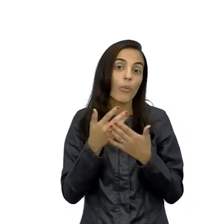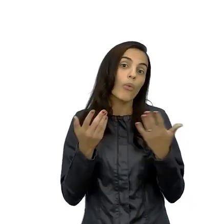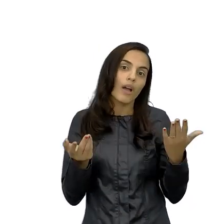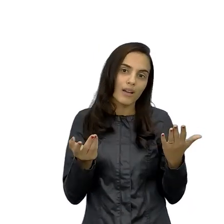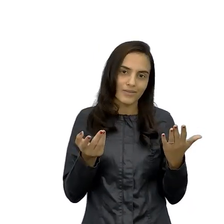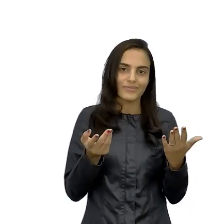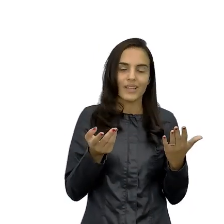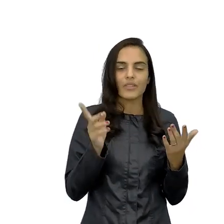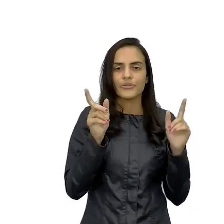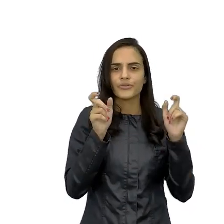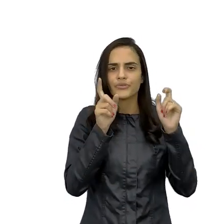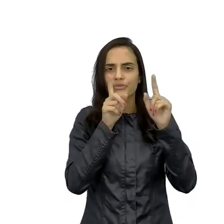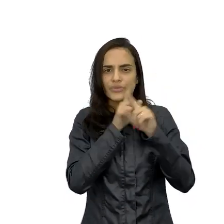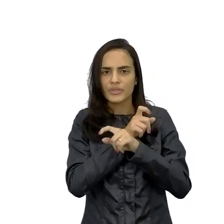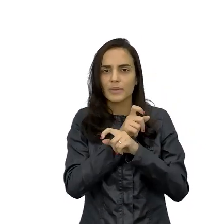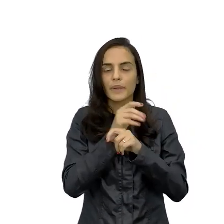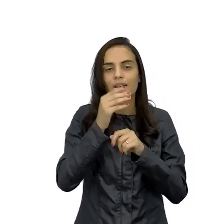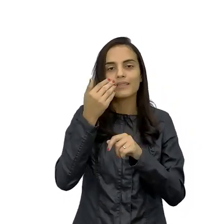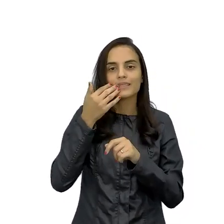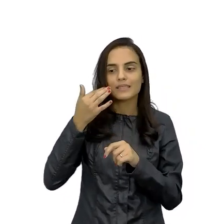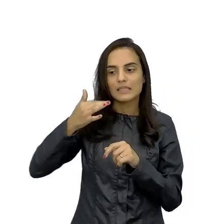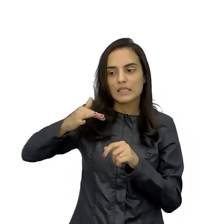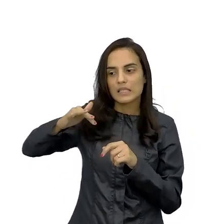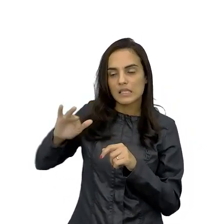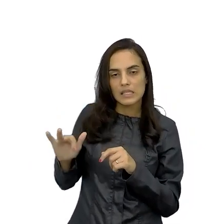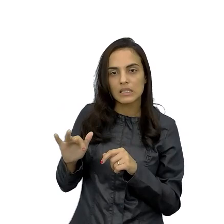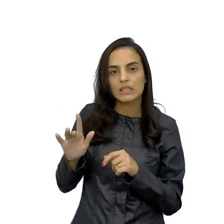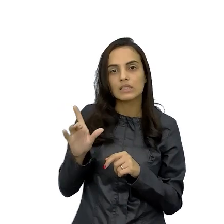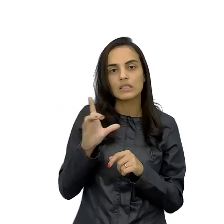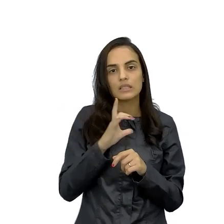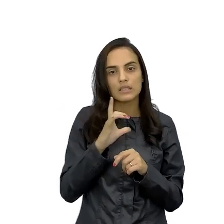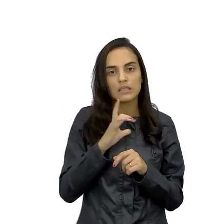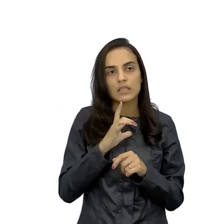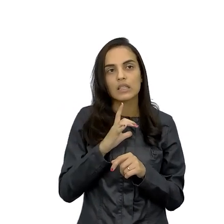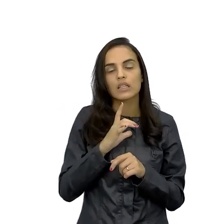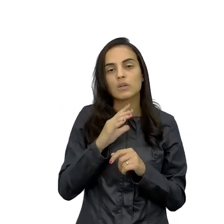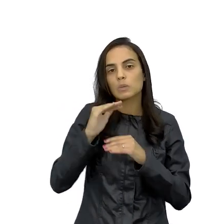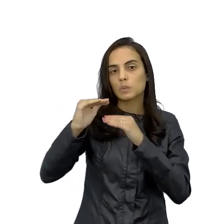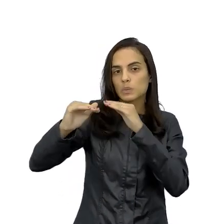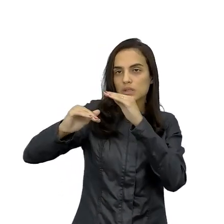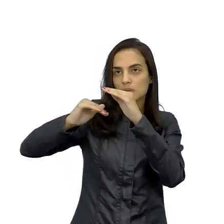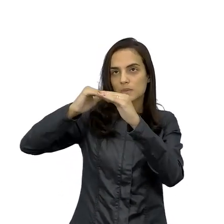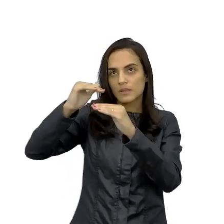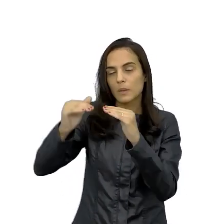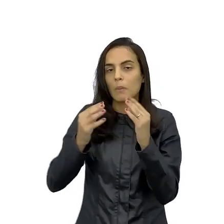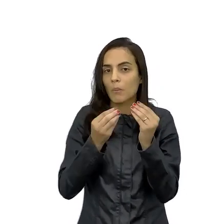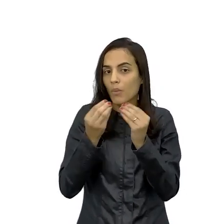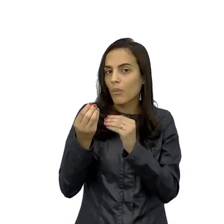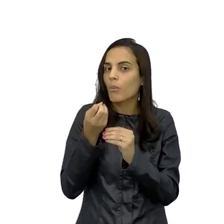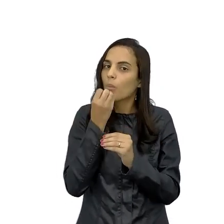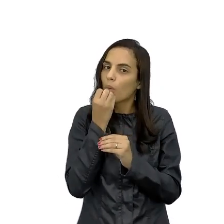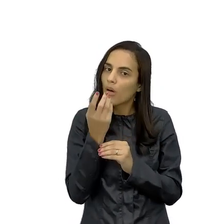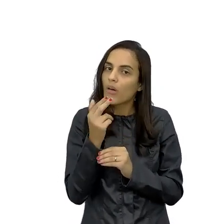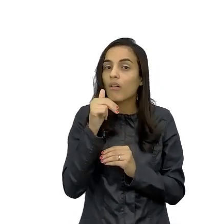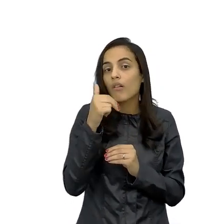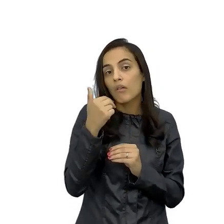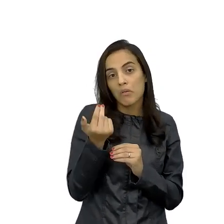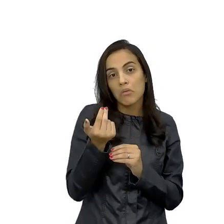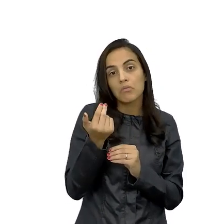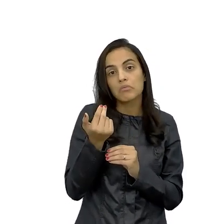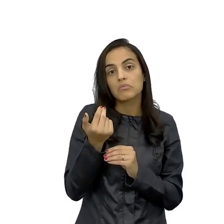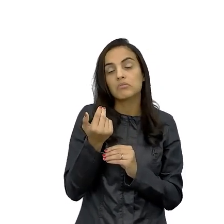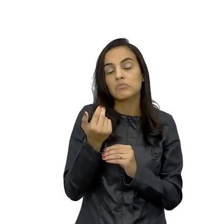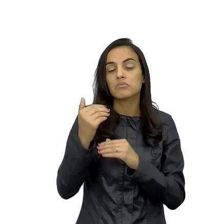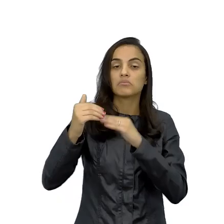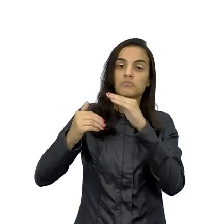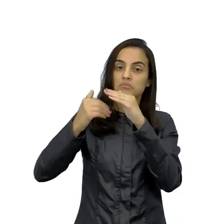esses obstáculos para que as crianças, no fundo, tivessem ou um desempenho, né, muito bom, ou um desempenho aquém